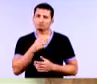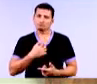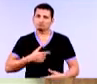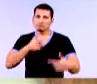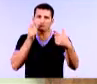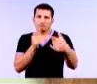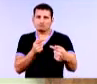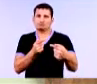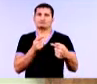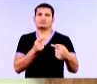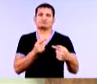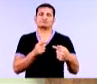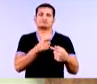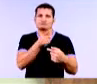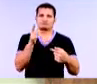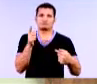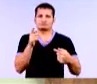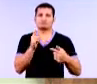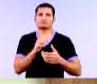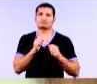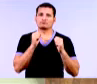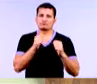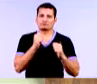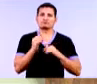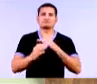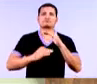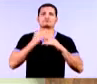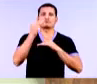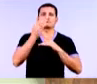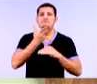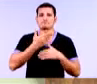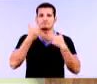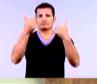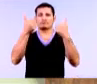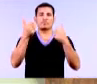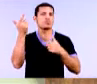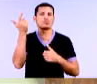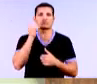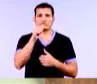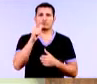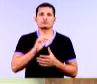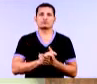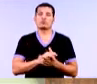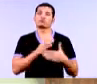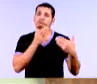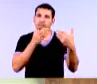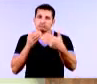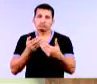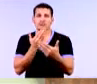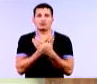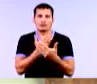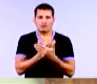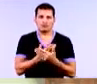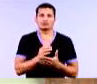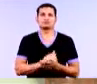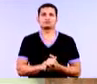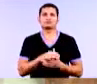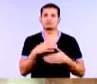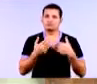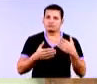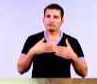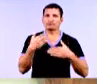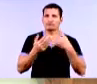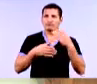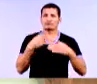desafio. É um desafio para você poder se aprimorar. Não conseguiu? Acompanhe as aulas, vamos trabalhando desse jeito que a gente